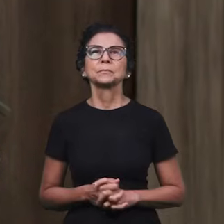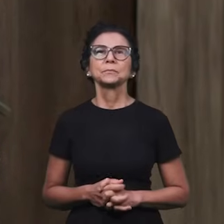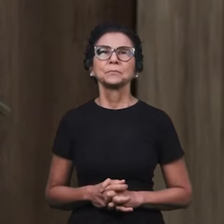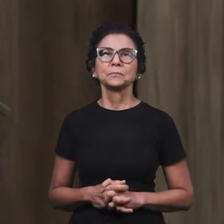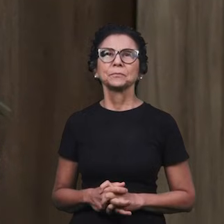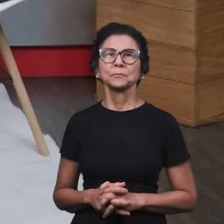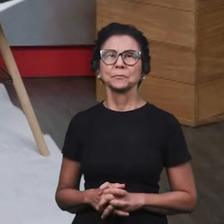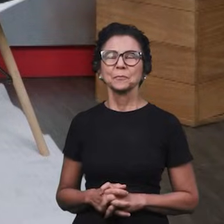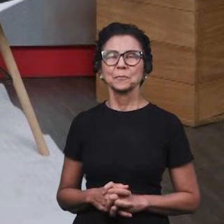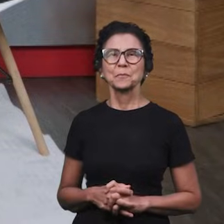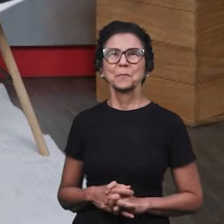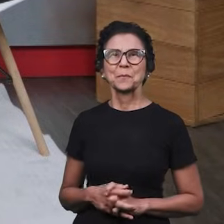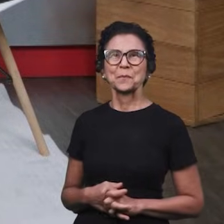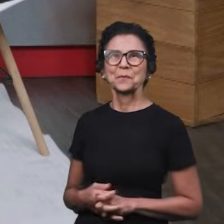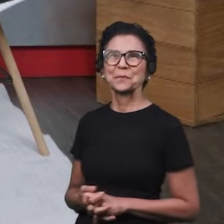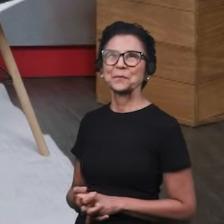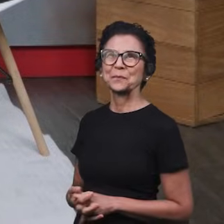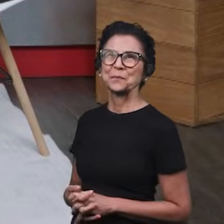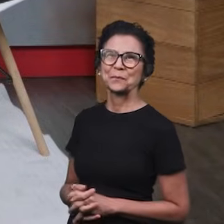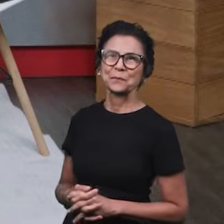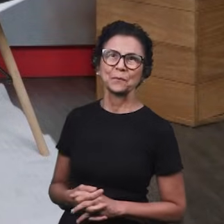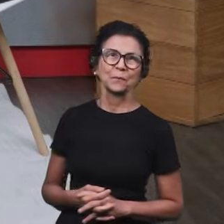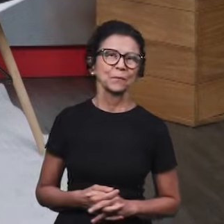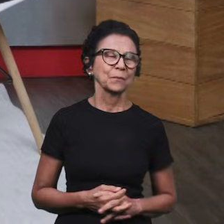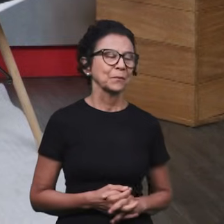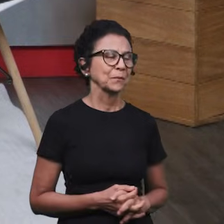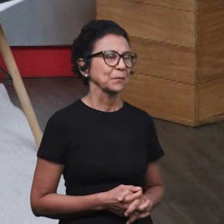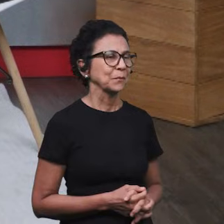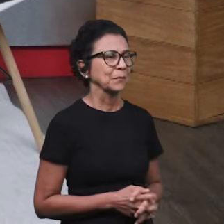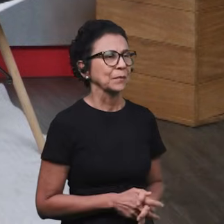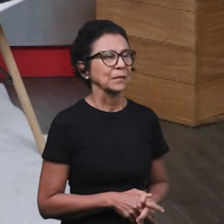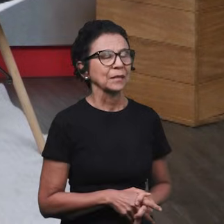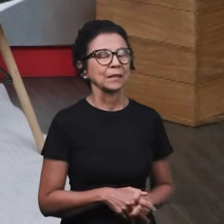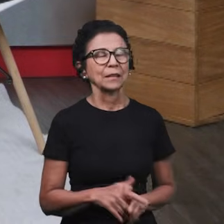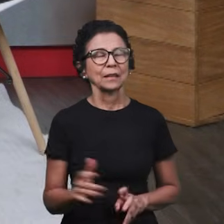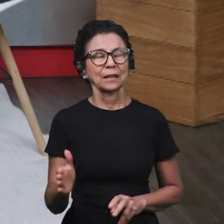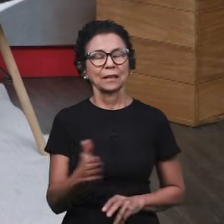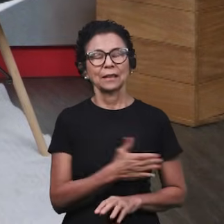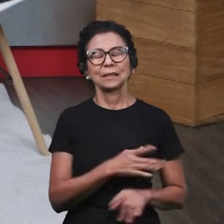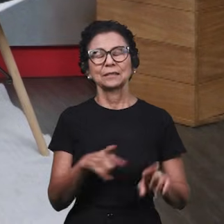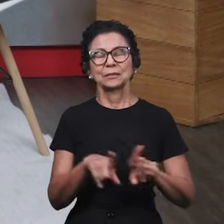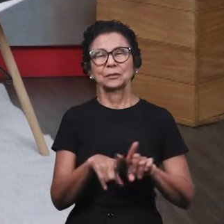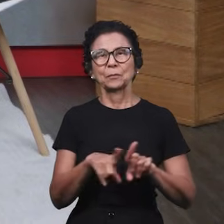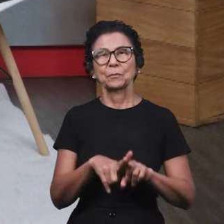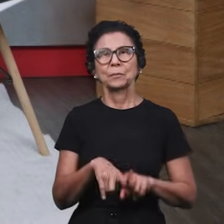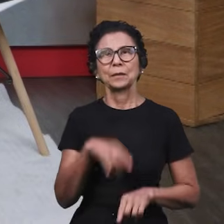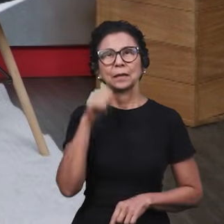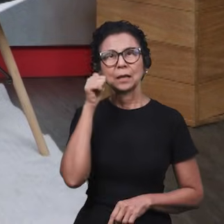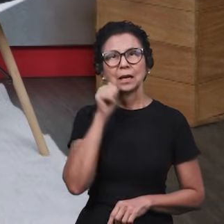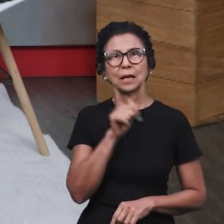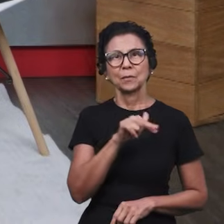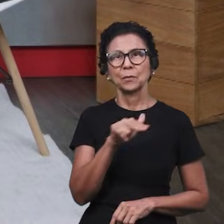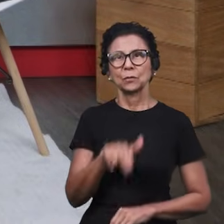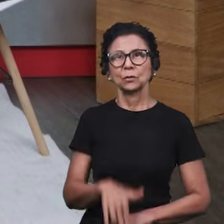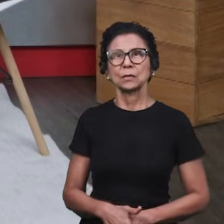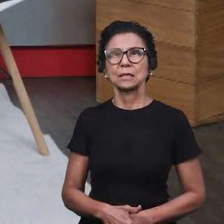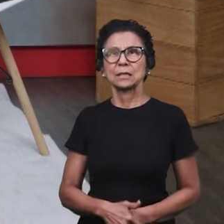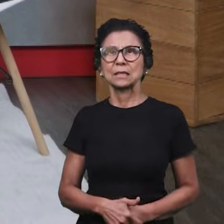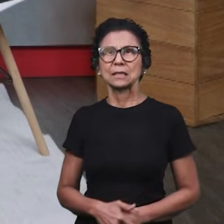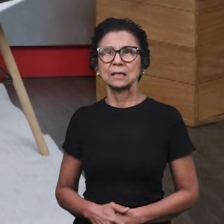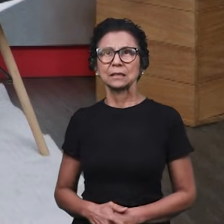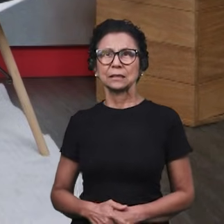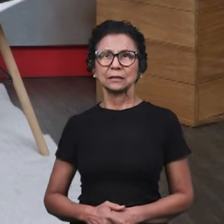daria pro... Começou a falar muito rápido. Gente, uma coisa, ó, esses dias a irmã falou bem assim, Pri, estava vendo sua interpretação. Eu falei, gente, eu não posso